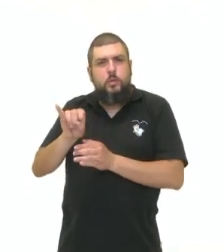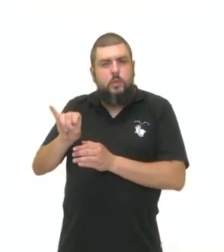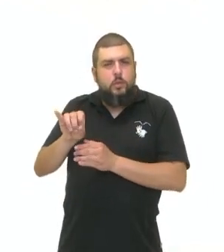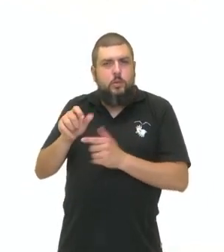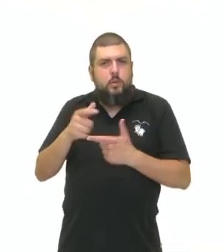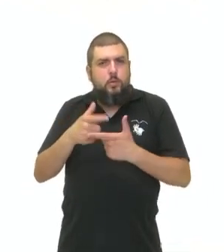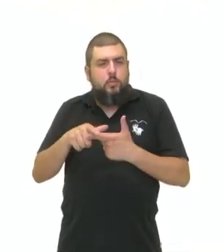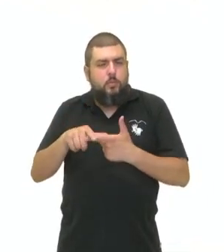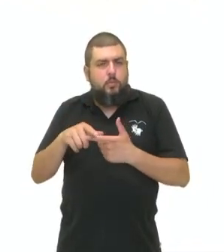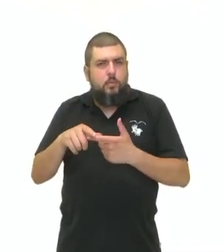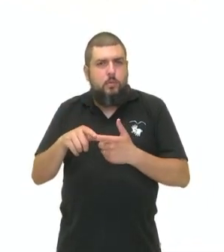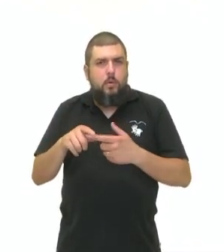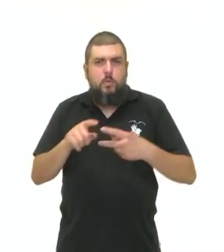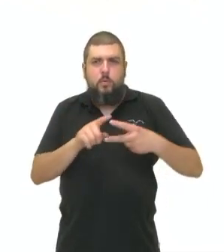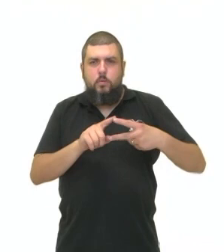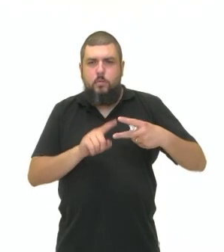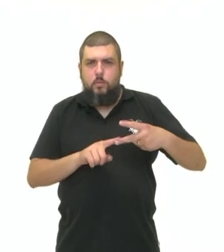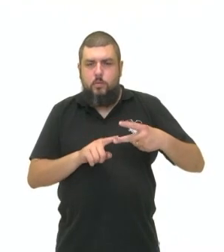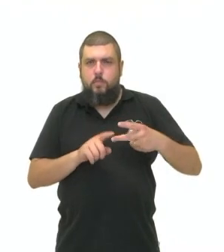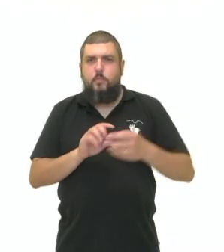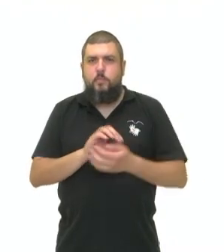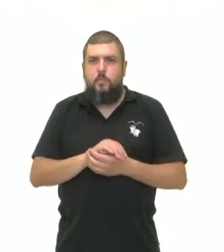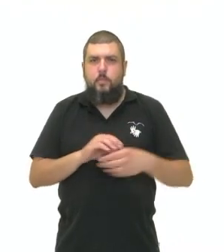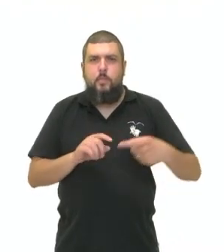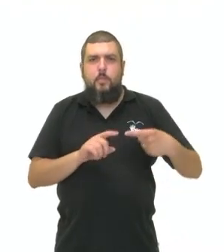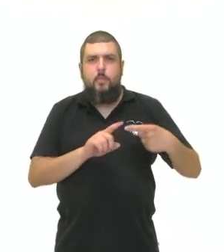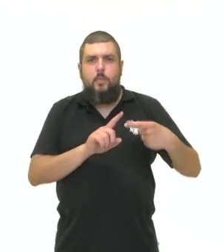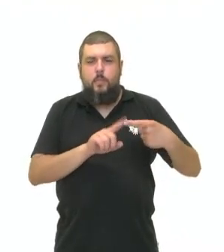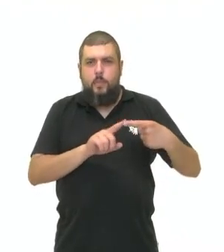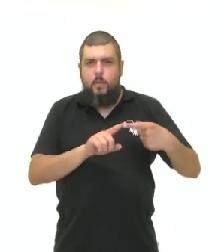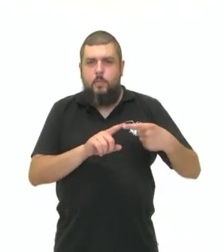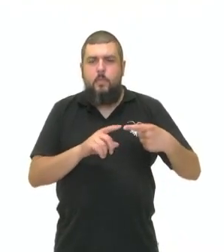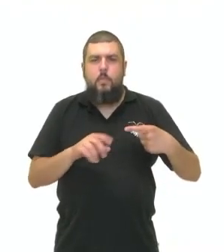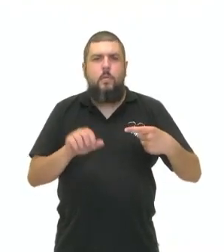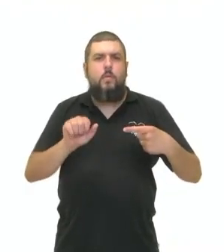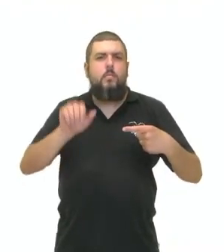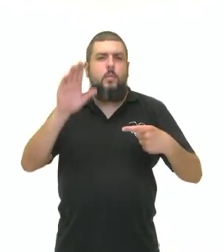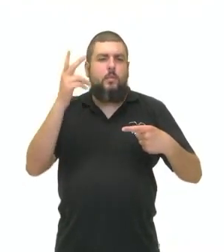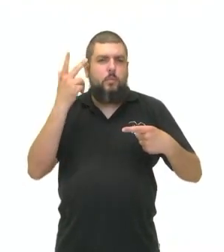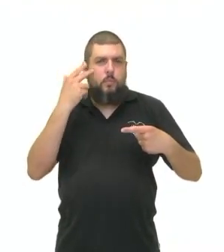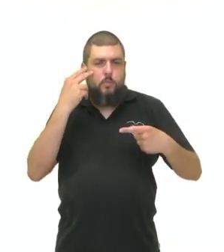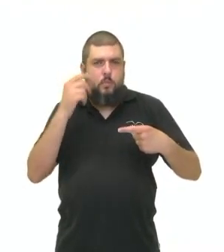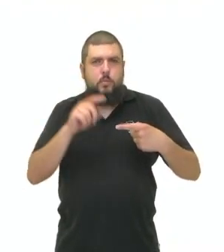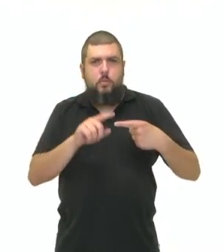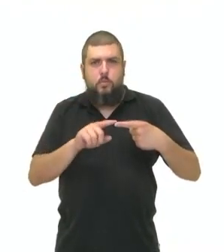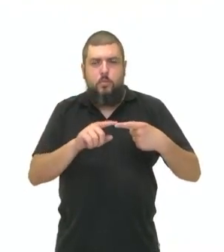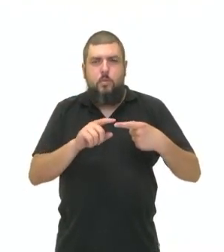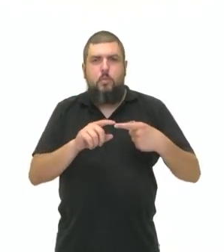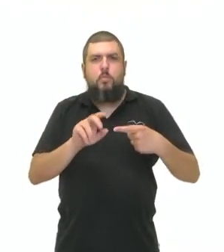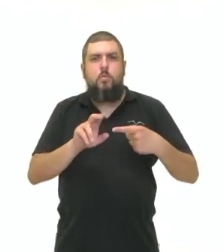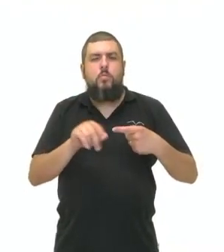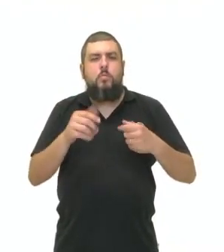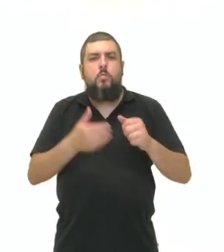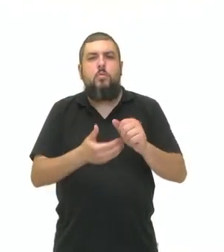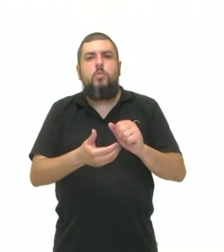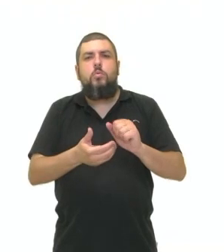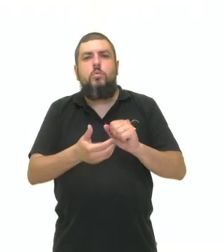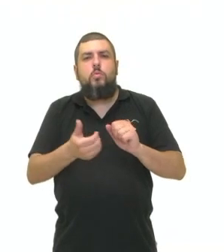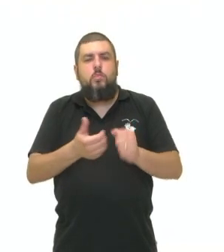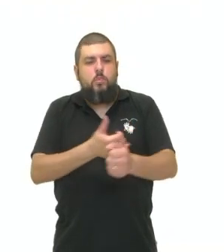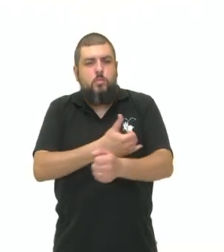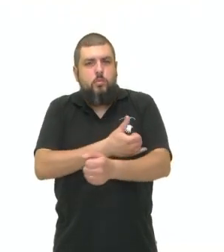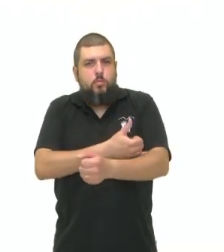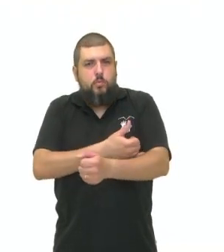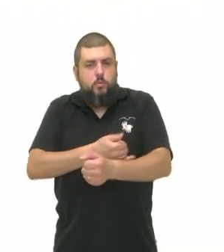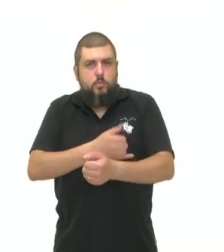dois exames. O primeiro exame, que é o mais comum, é a retirada do sangue venoso. O que ele vai